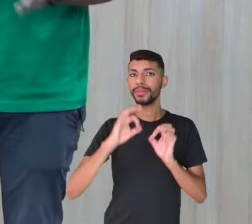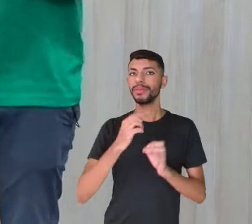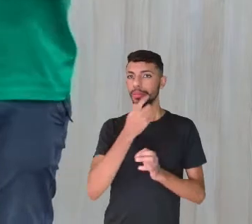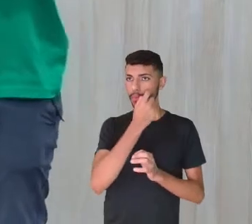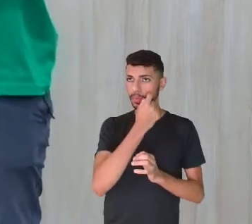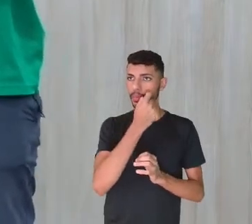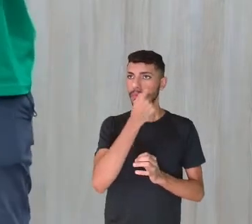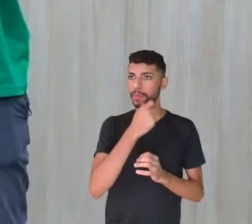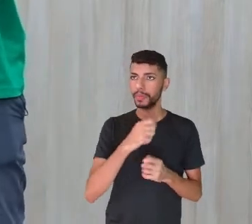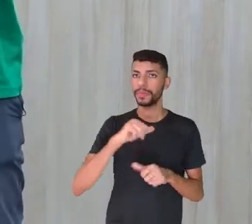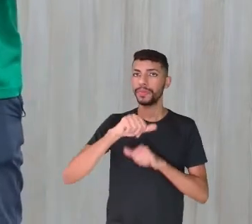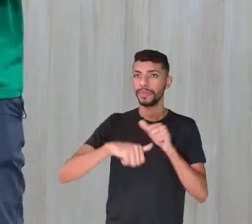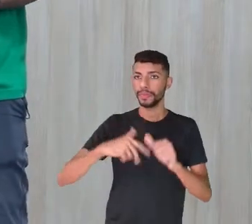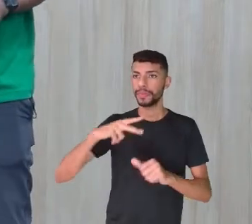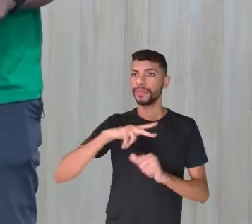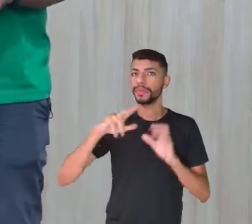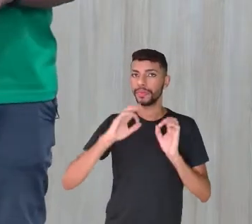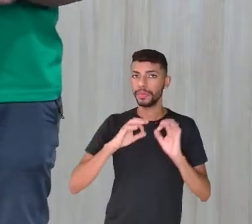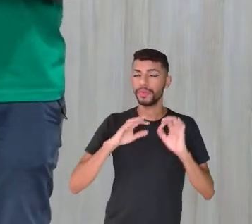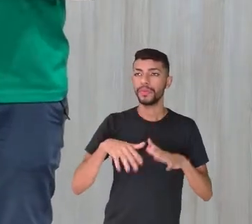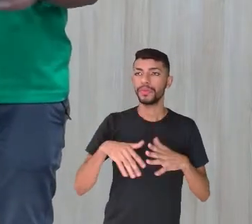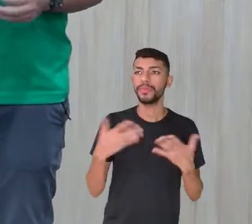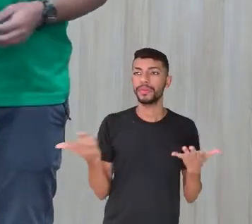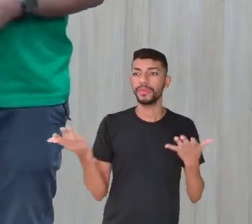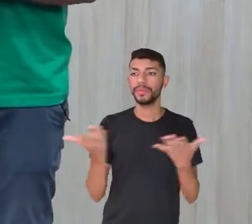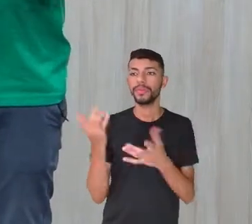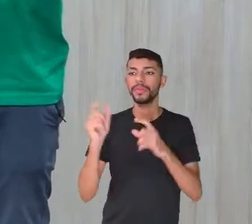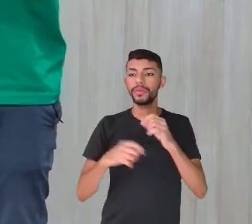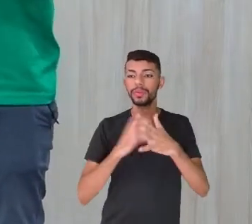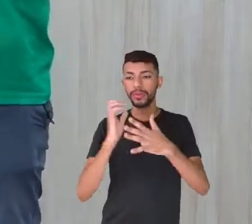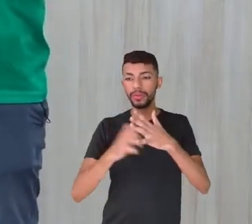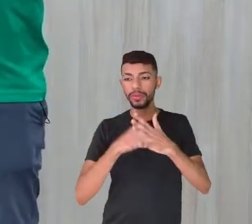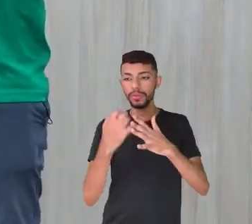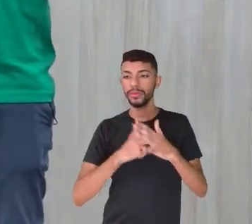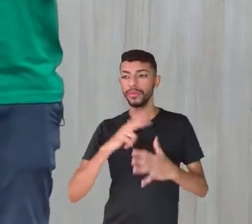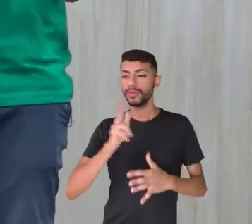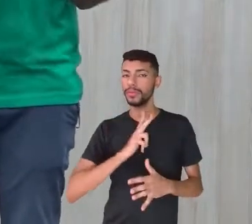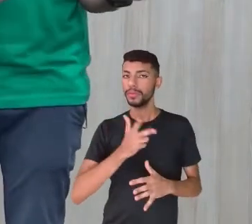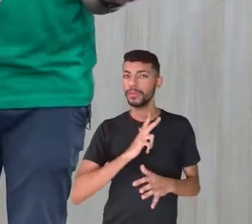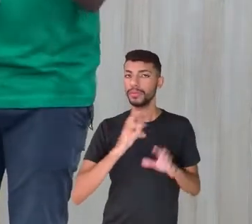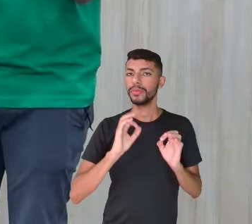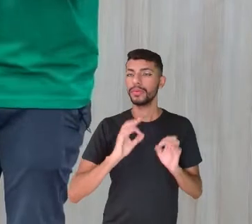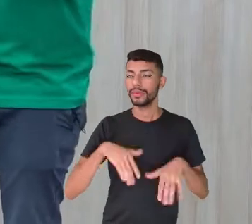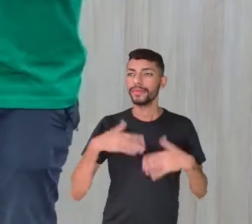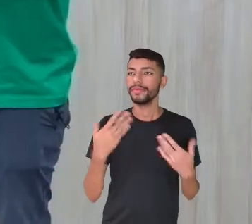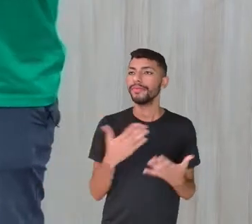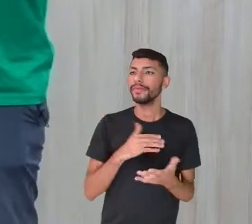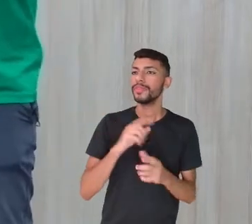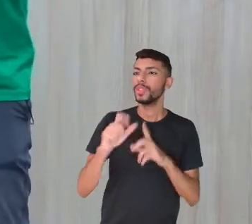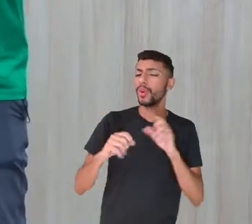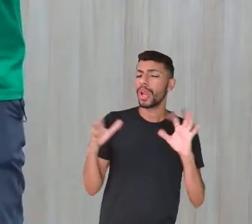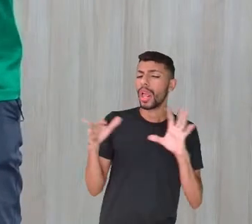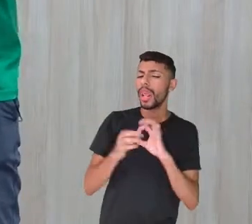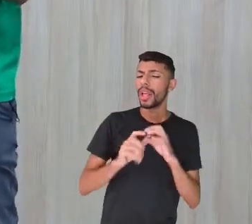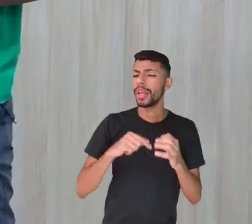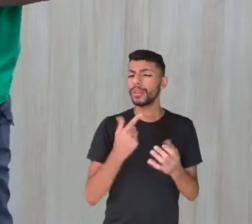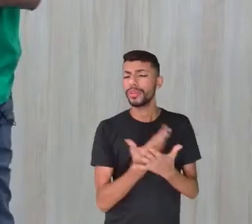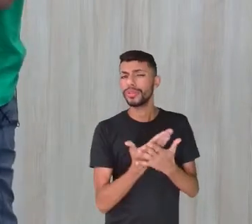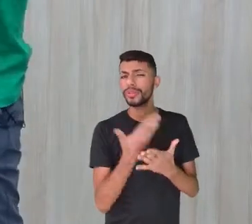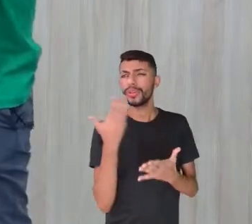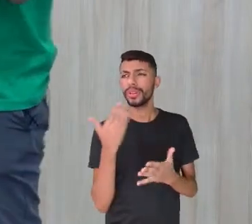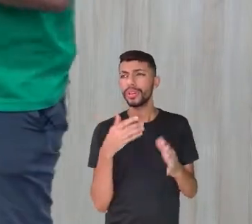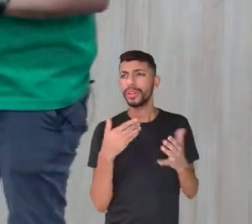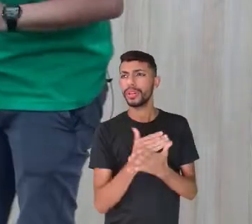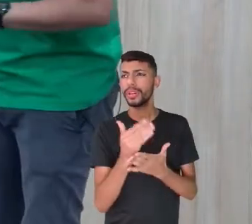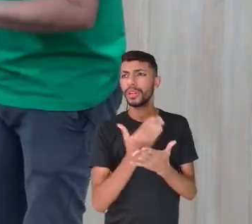estatal, passou a ser uma empresa privada. E o que é que isso tem a ver com o que a gente viu no começo da aula? Você já vai saber,